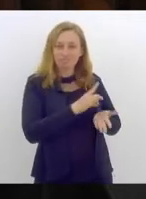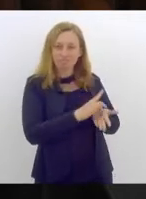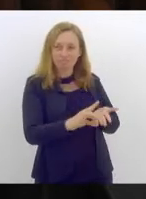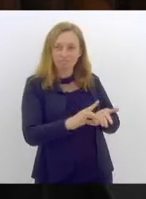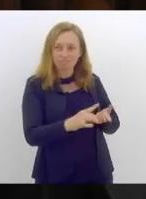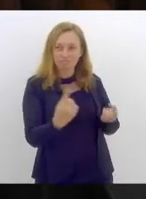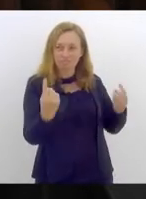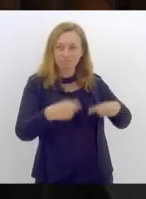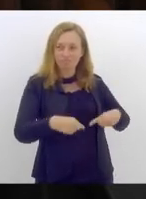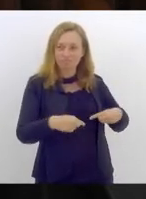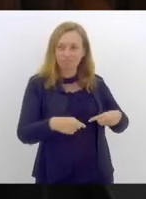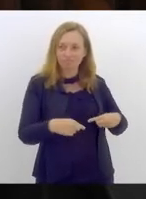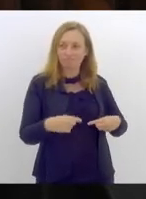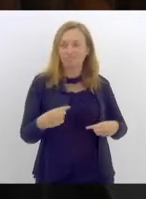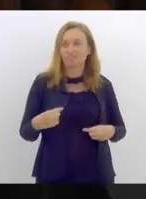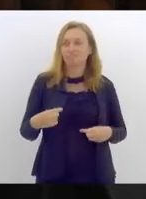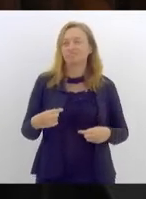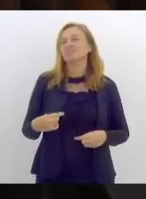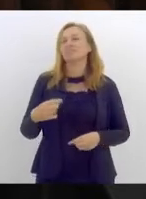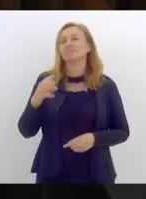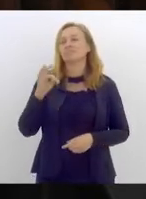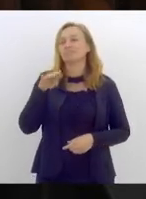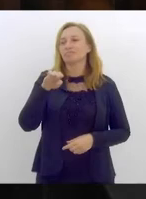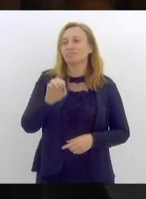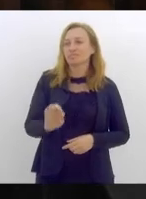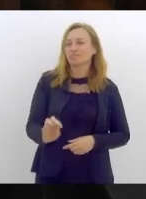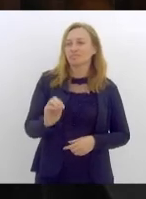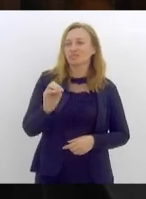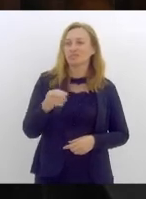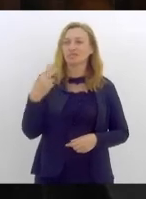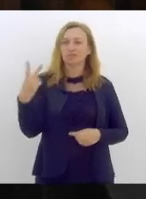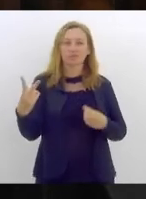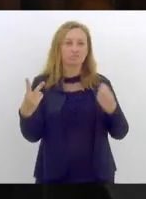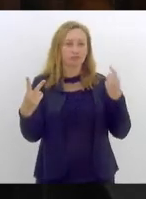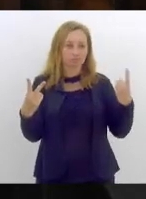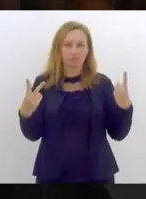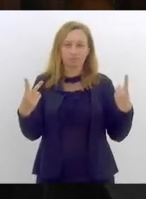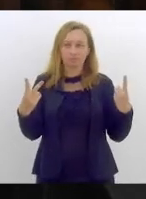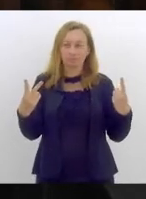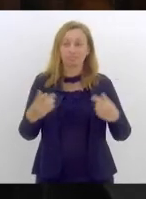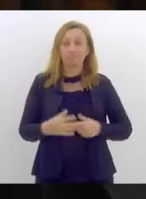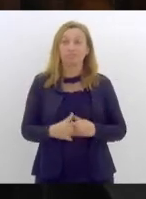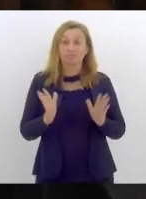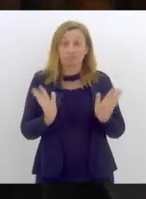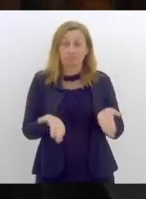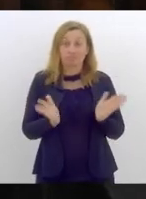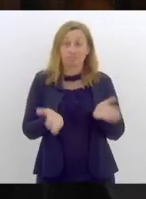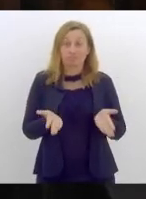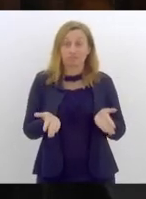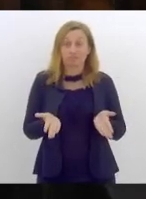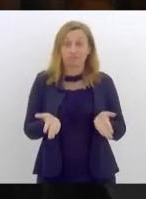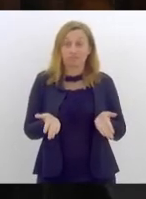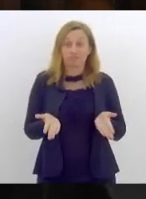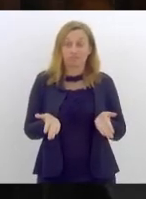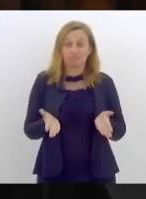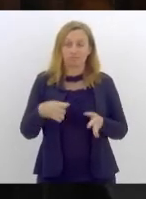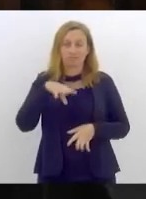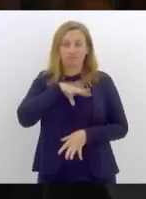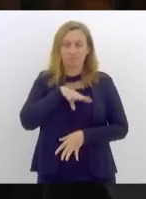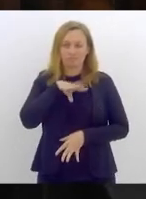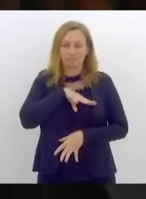adversário o Bragantino por 2 a 1 hoje o